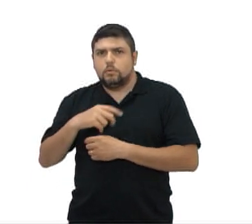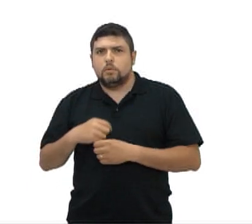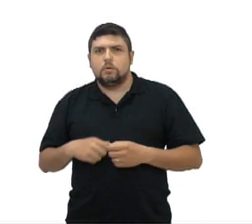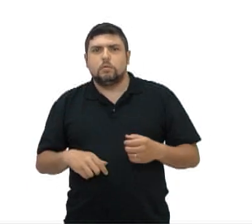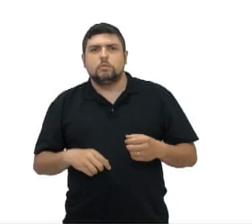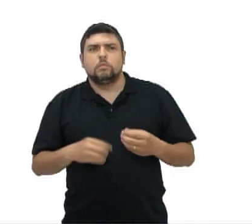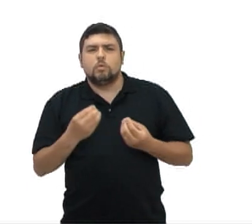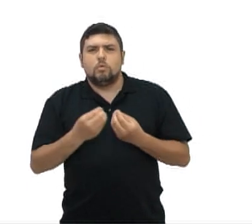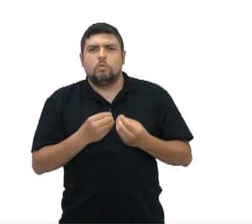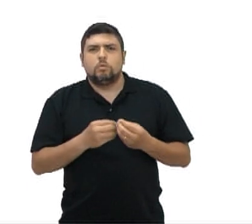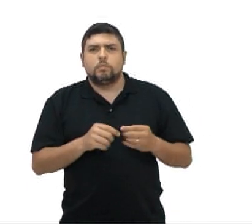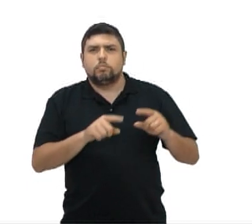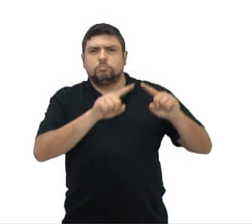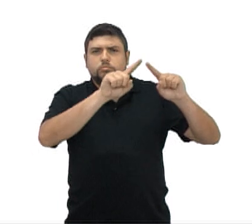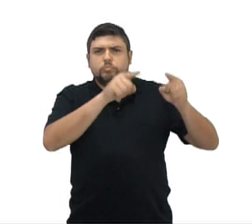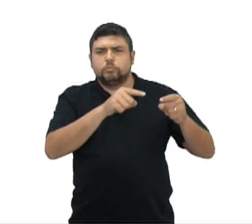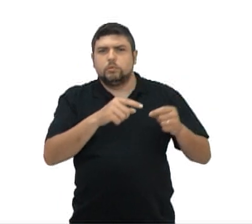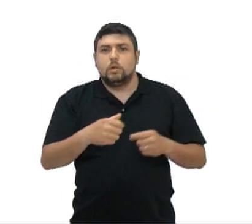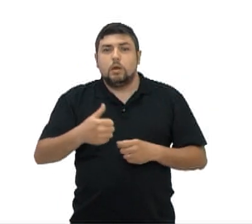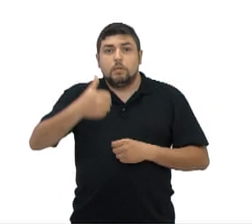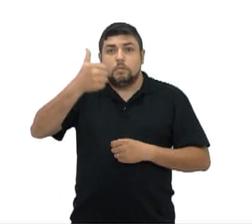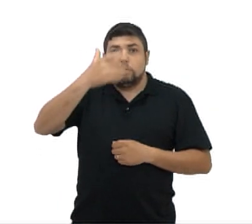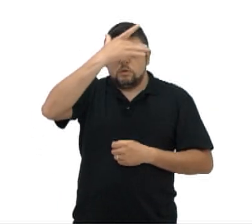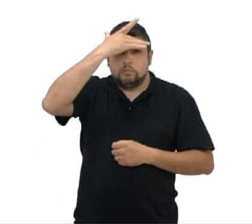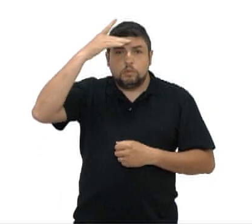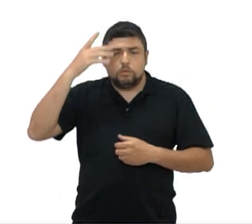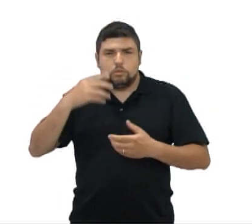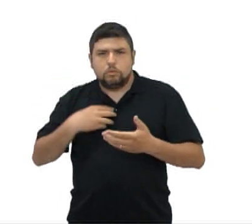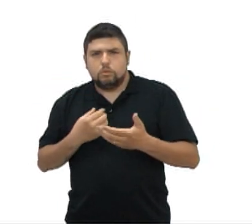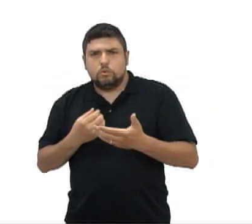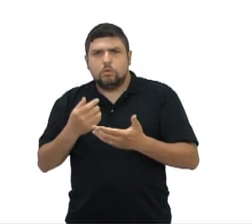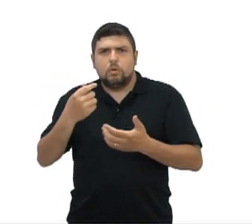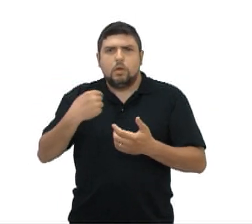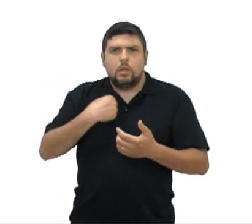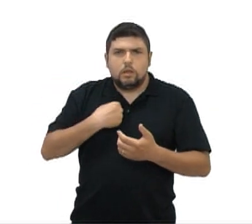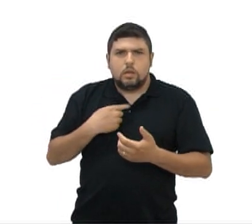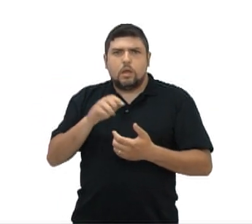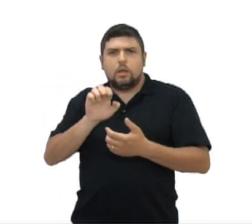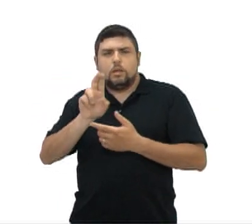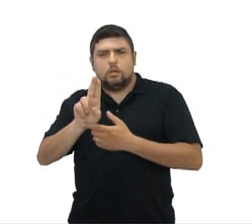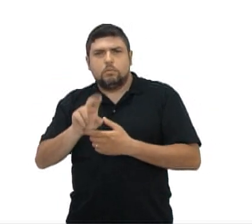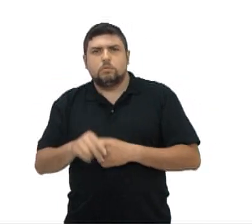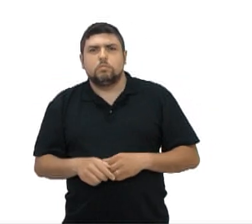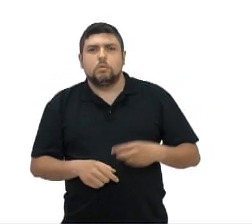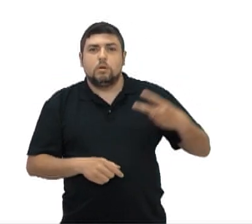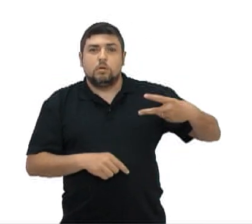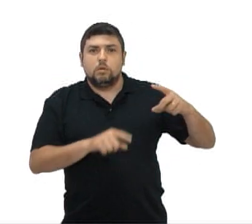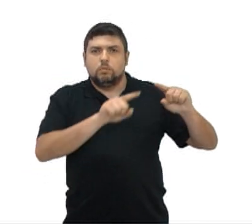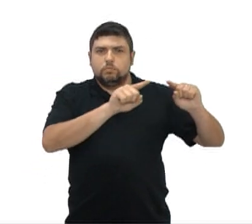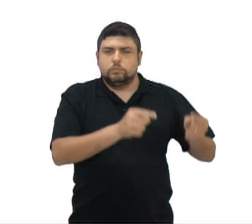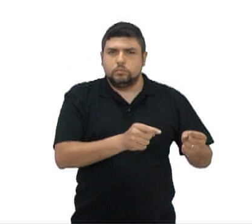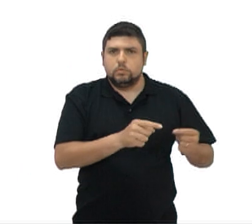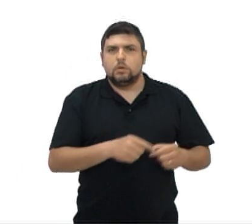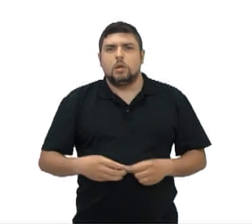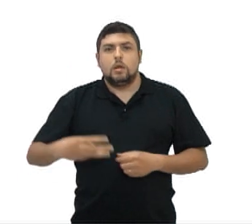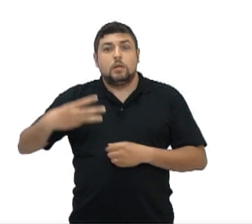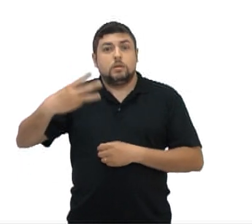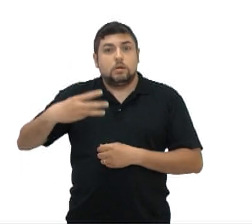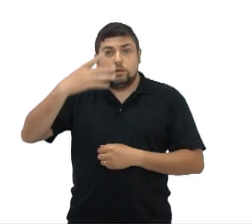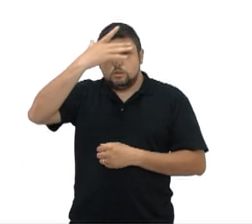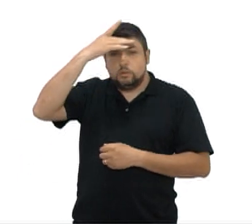Primeira pessoa, pois se referem aos acontecimentos ocorridos com o autor do relato. Segunda alternativa. Terceira pessoa, pois